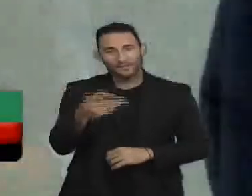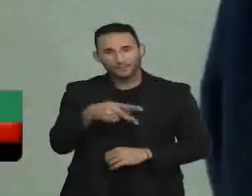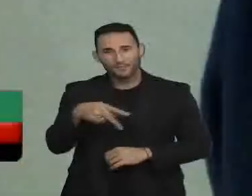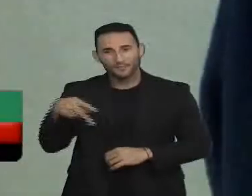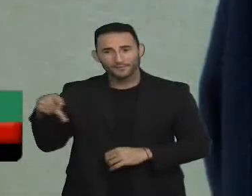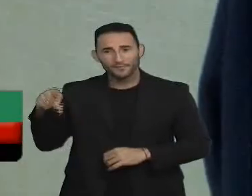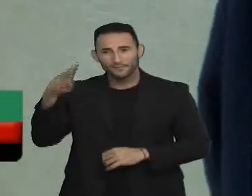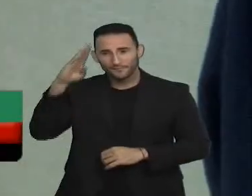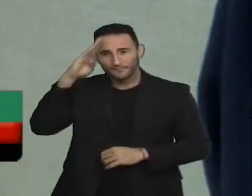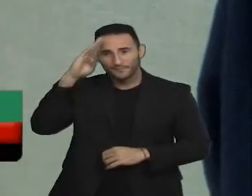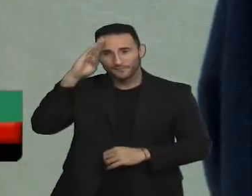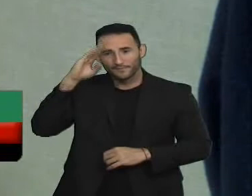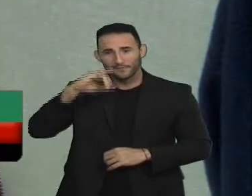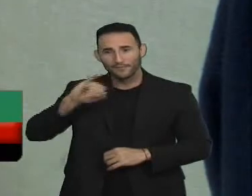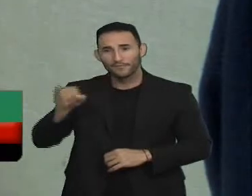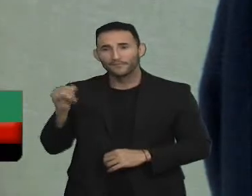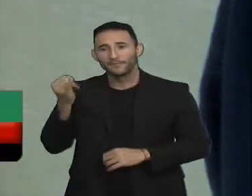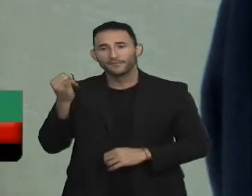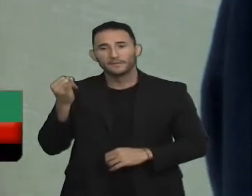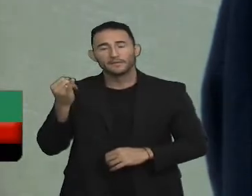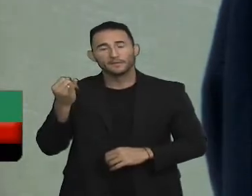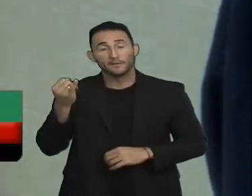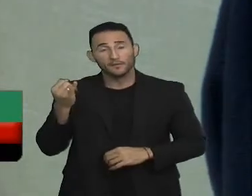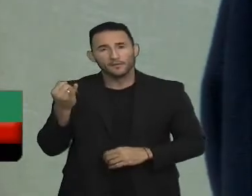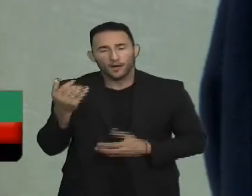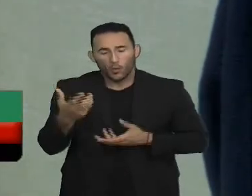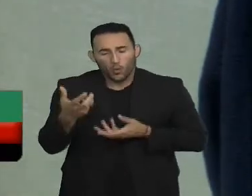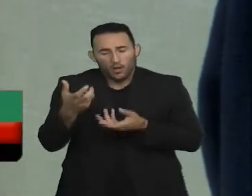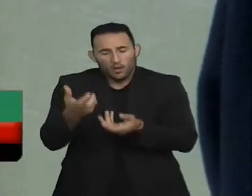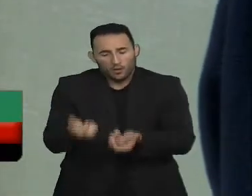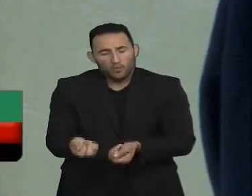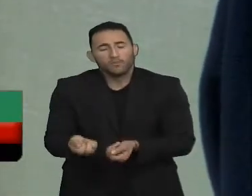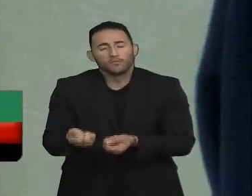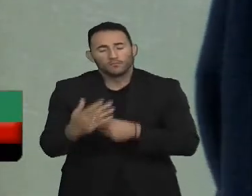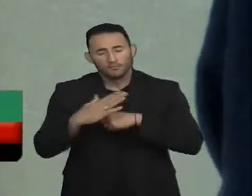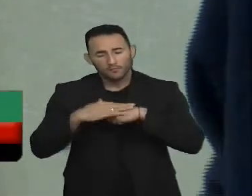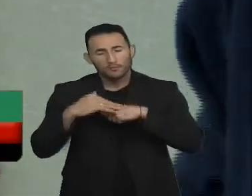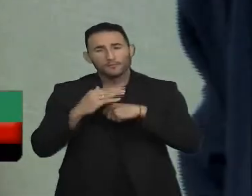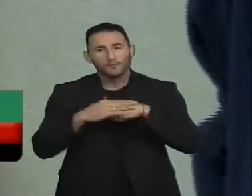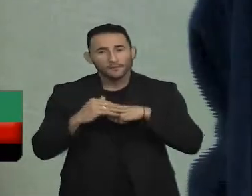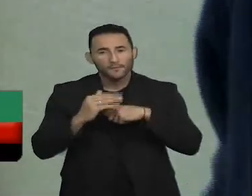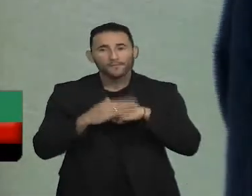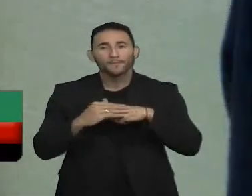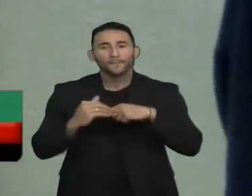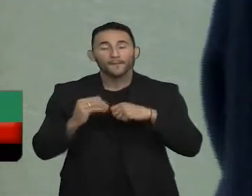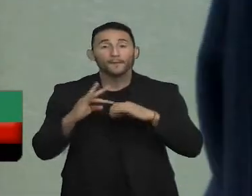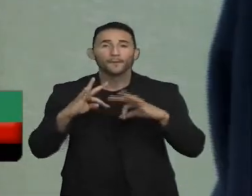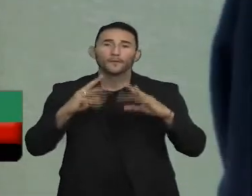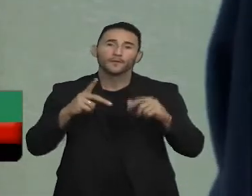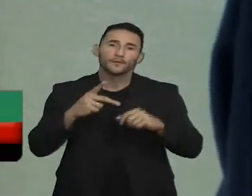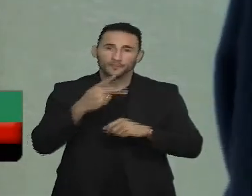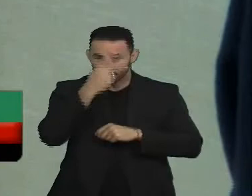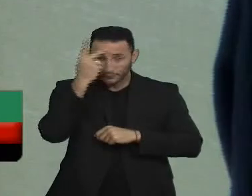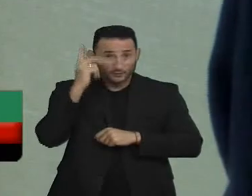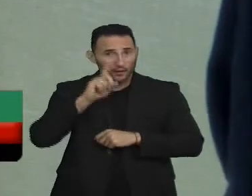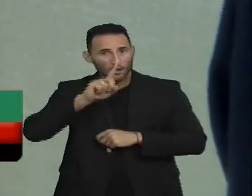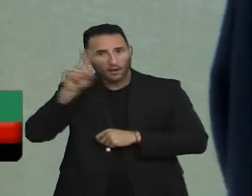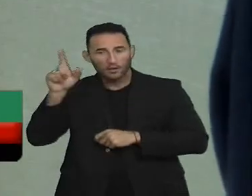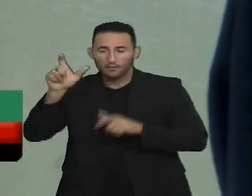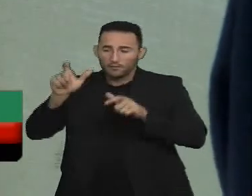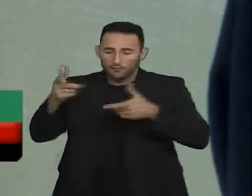presidente Josias, que nos acolheu e recebeu aqui todos nós da minha origem, e dizer